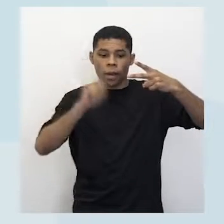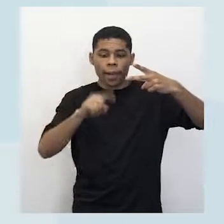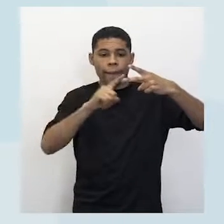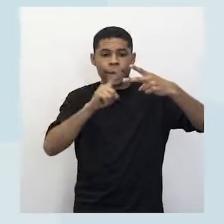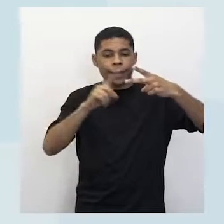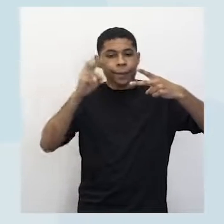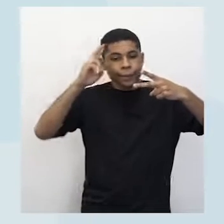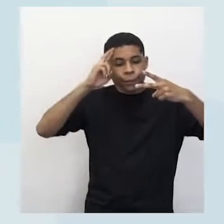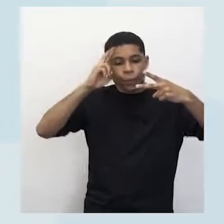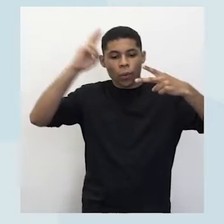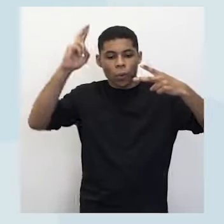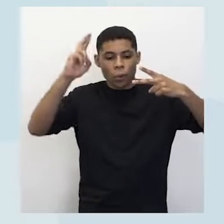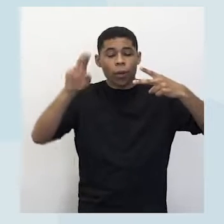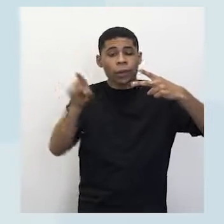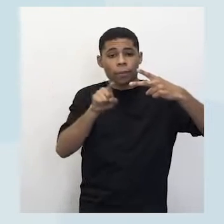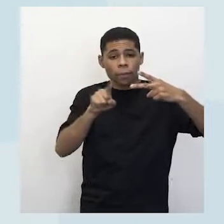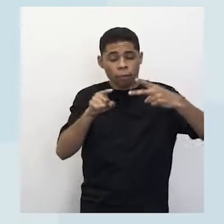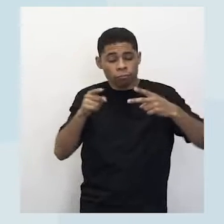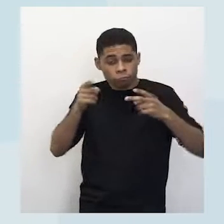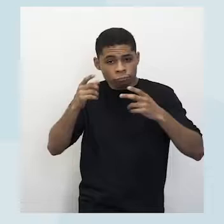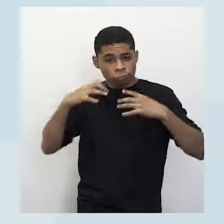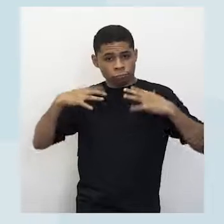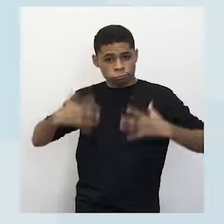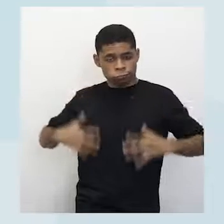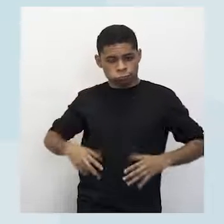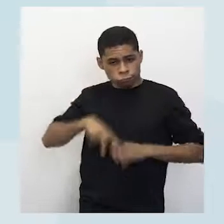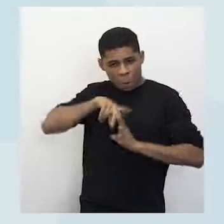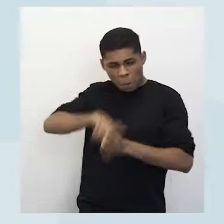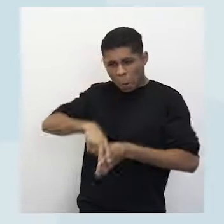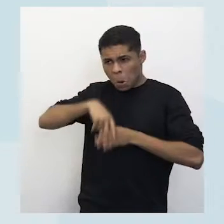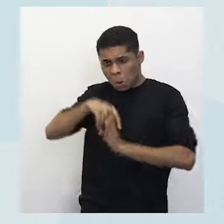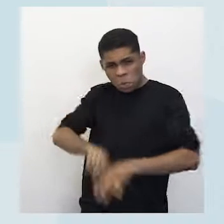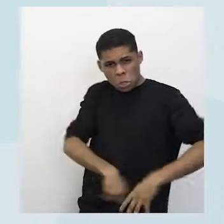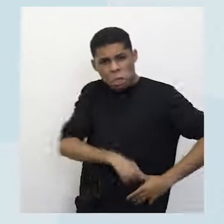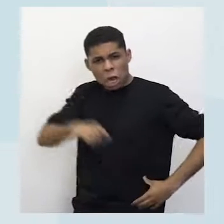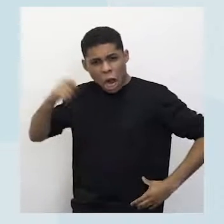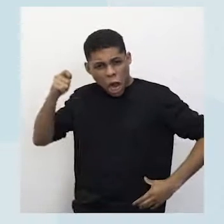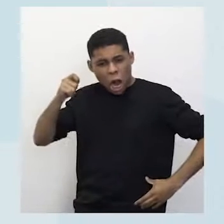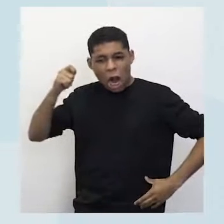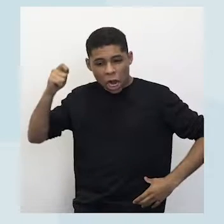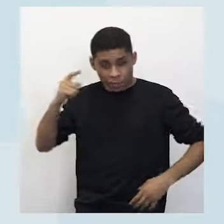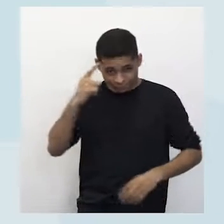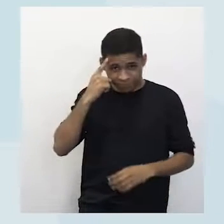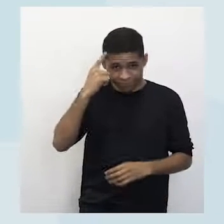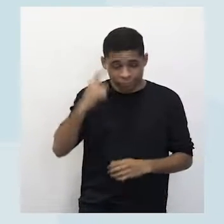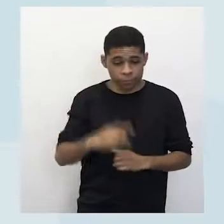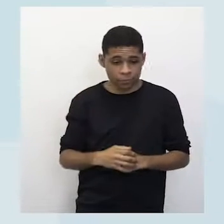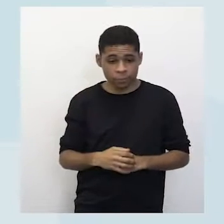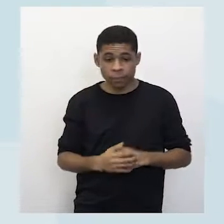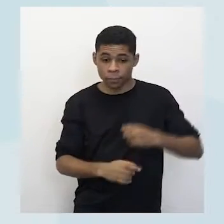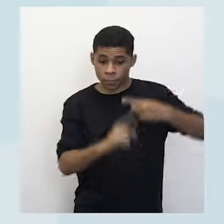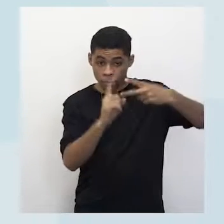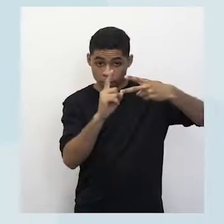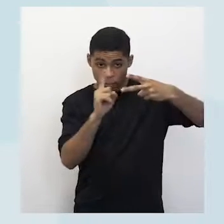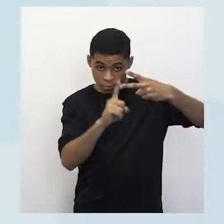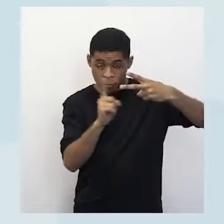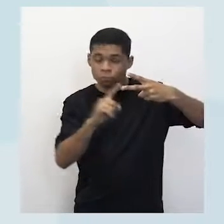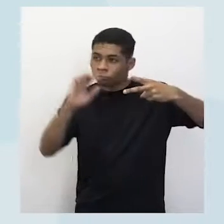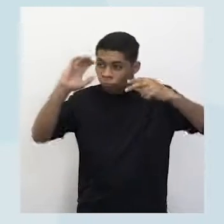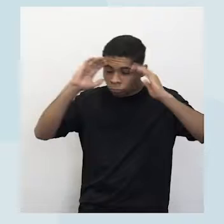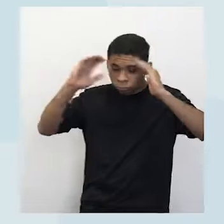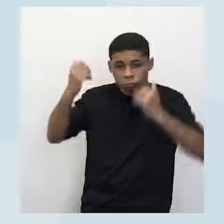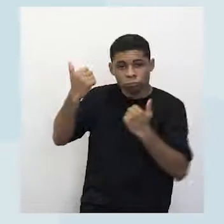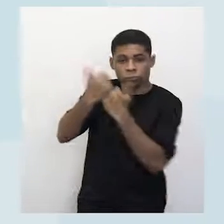né, os senhores feudais, os cavaleiros, que na sua maioria eram vassalos dos senhores feudais,